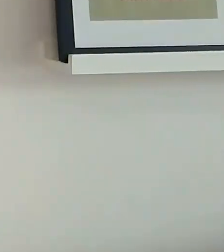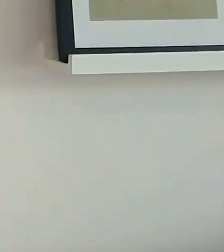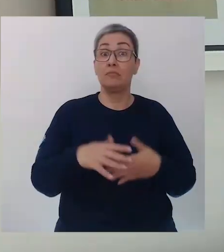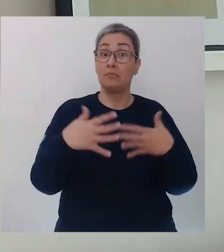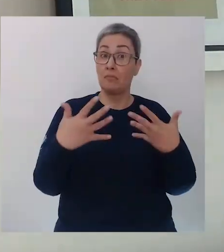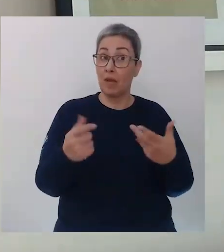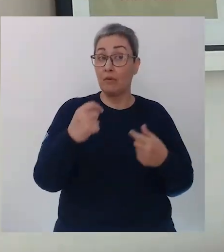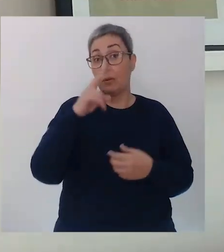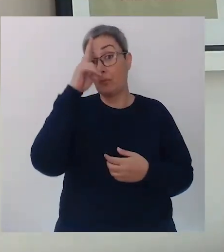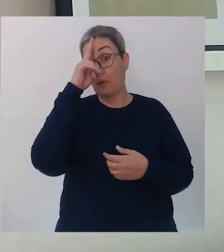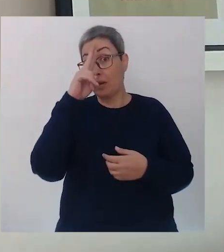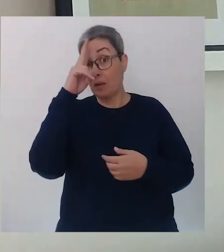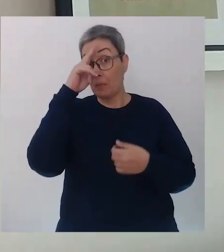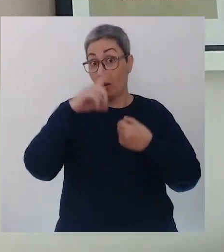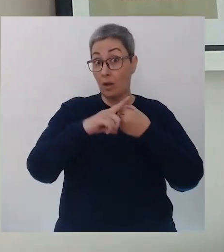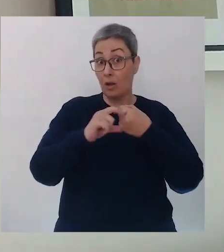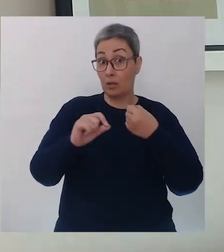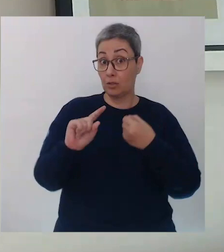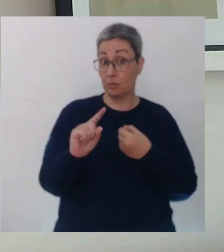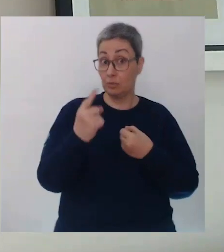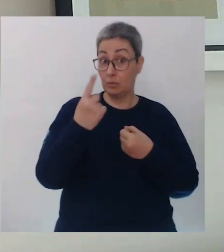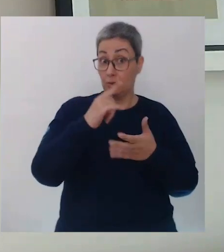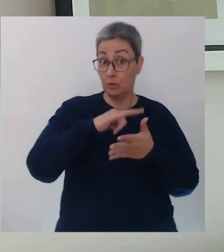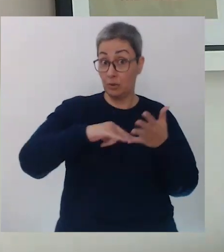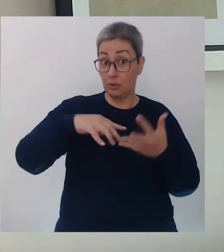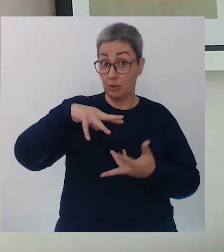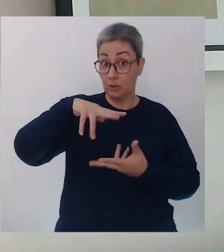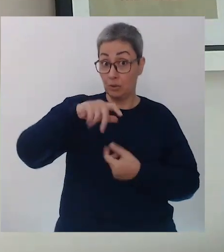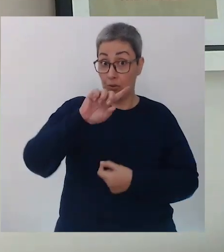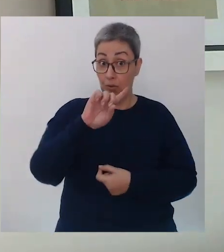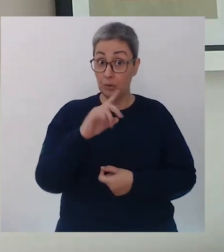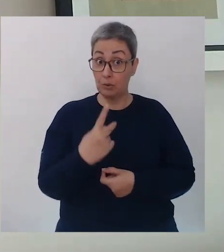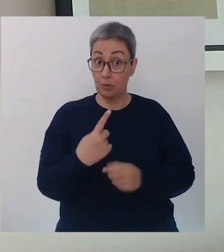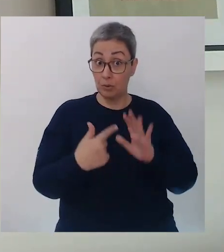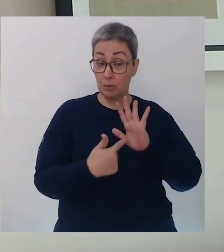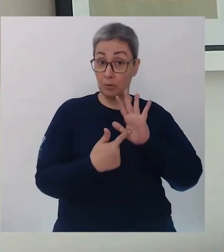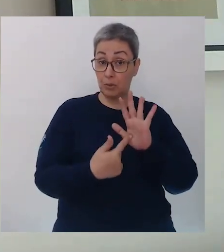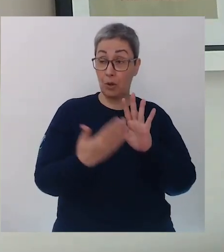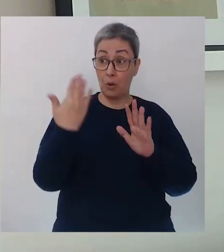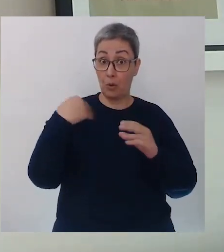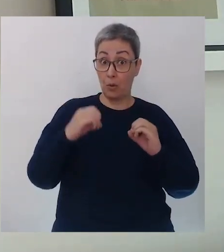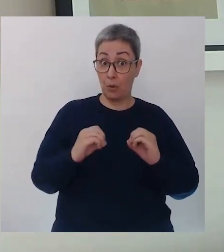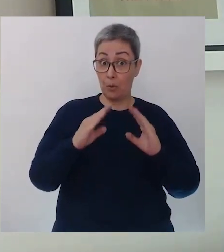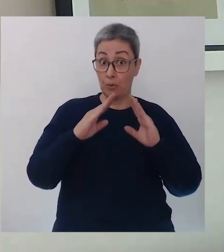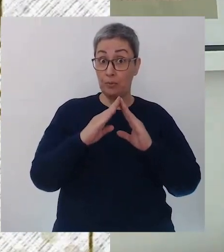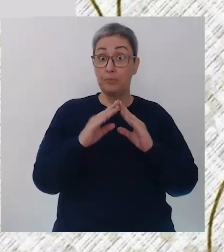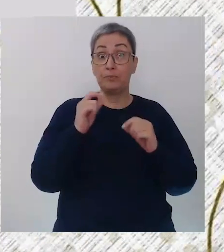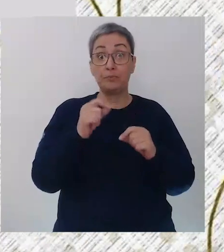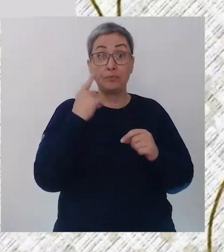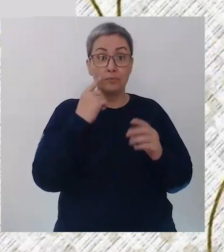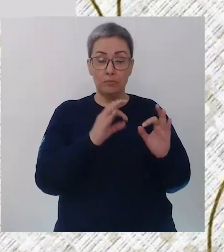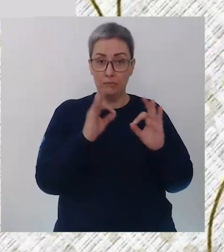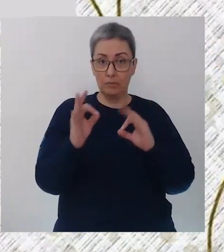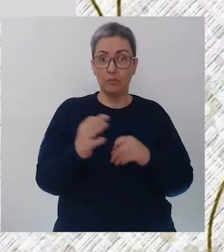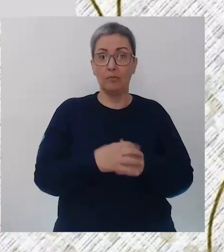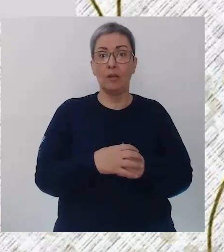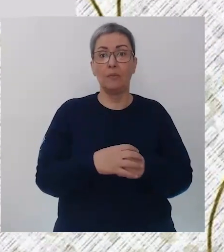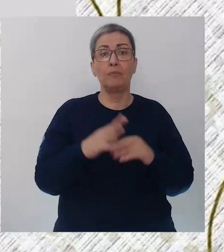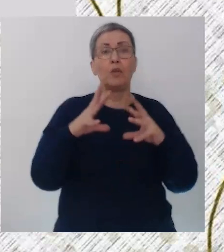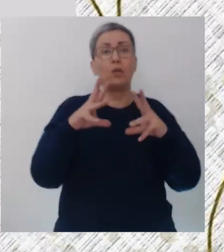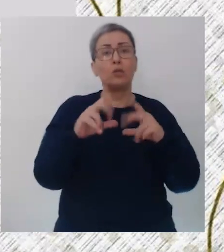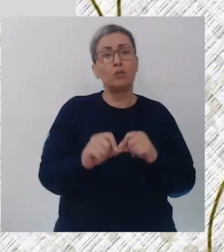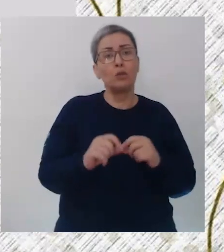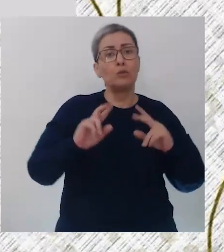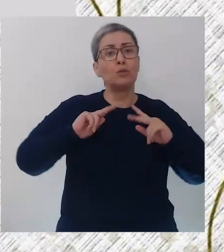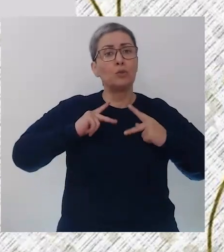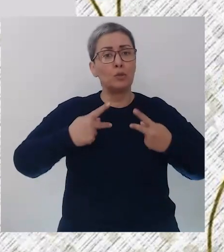Bom, então vamos relembrar esse artigo 1º da Declaração dos Direitos Humanos, né, que eu coloquei no programa anterior, mas vamos lá. Então, todos os